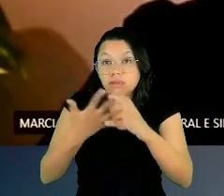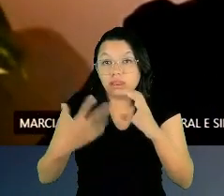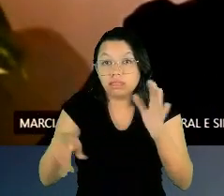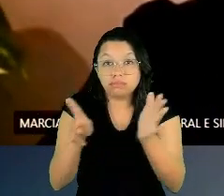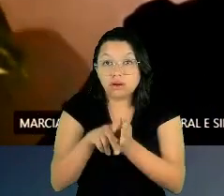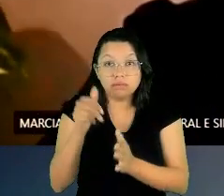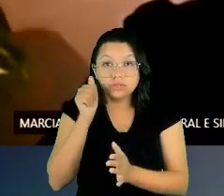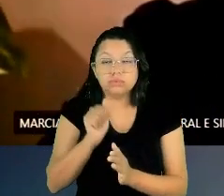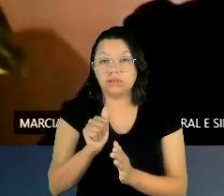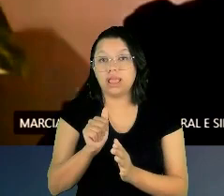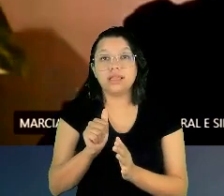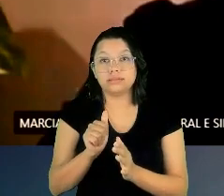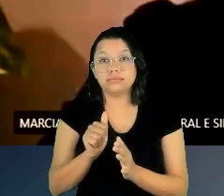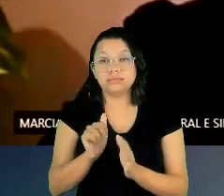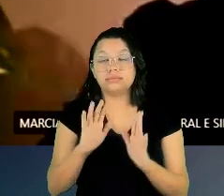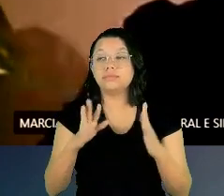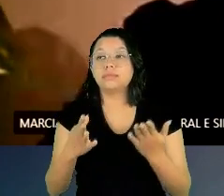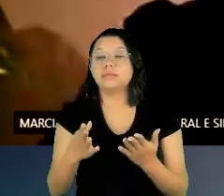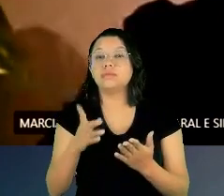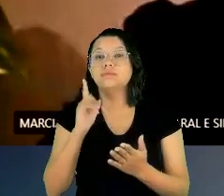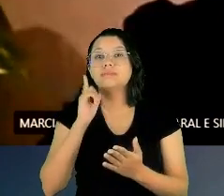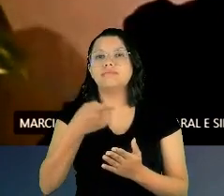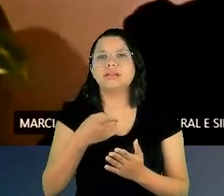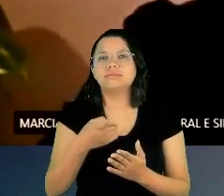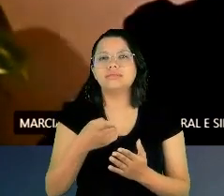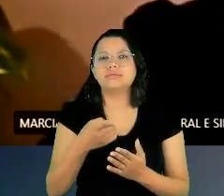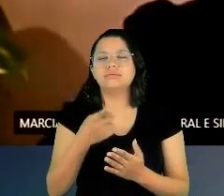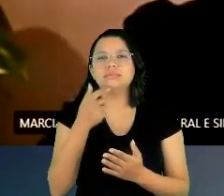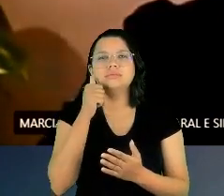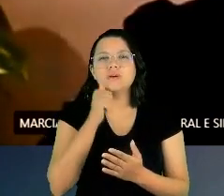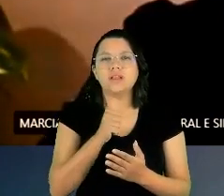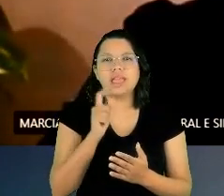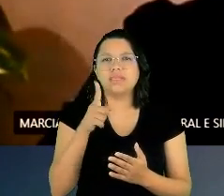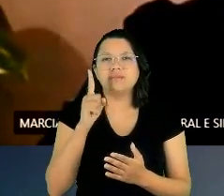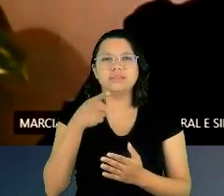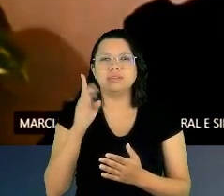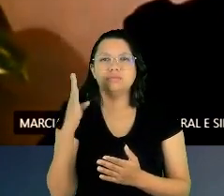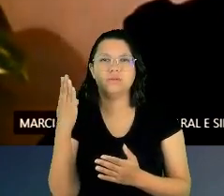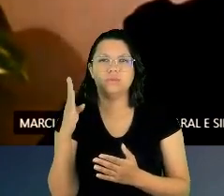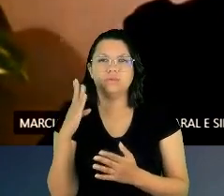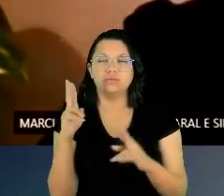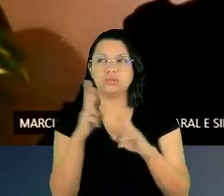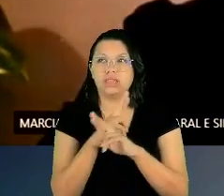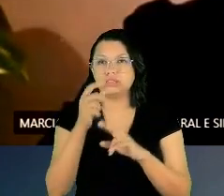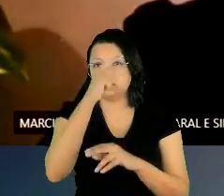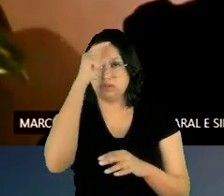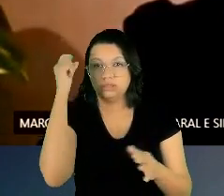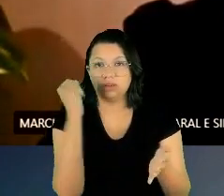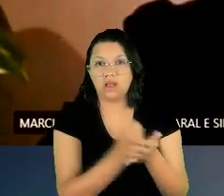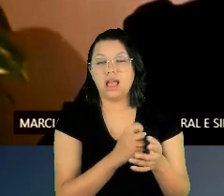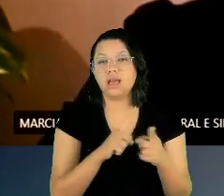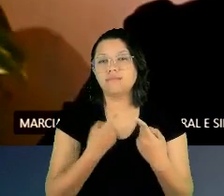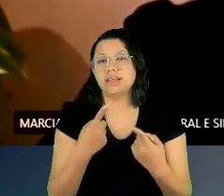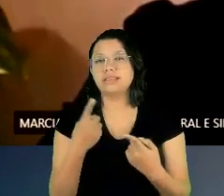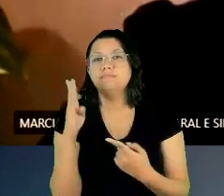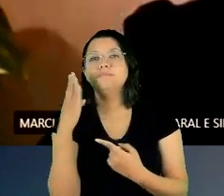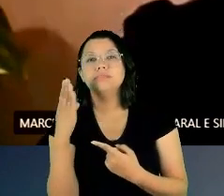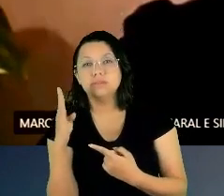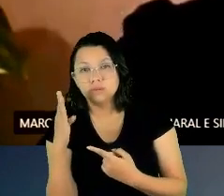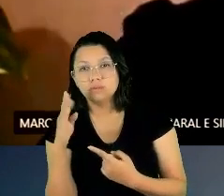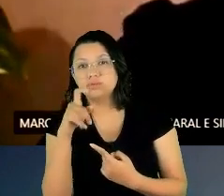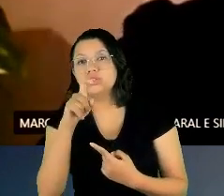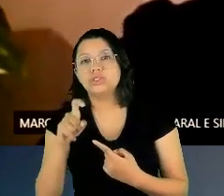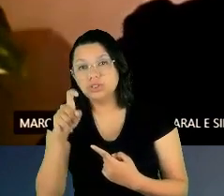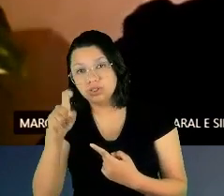ser mulher por conta disso, né? Então, o que a gente está chamando de mulher não é um determinismo biológico no sentido do estereótipo, mas